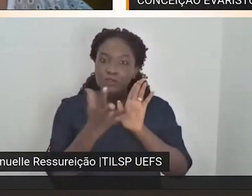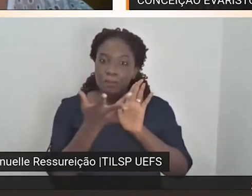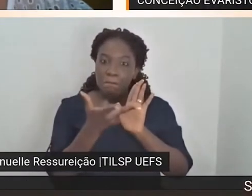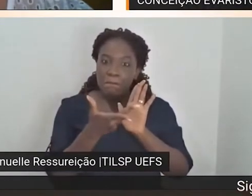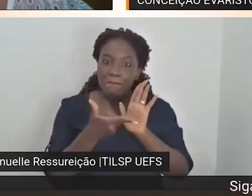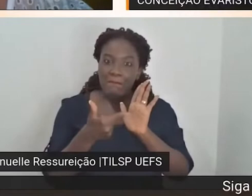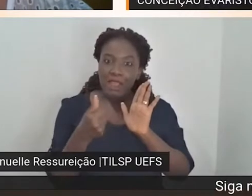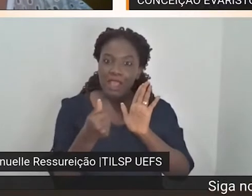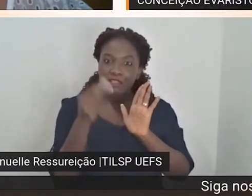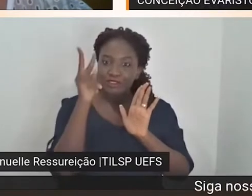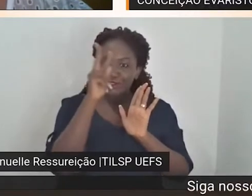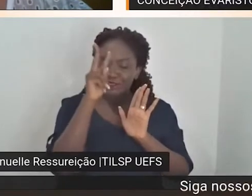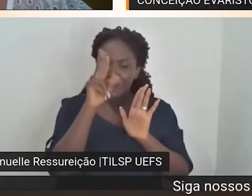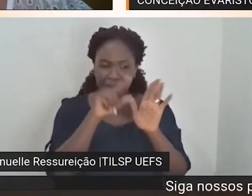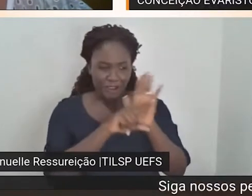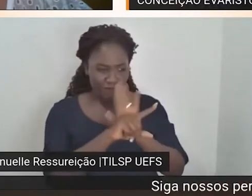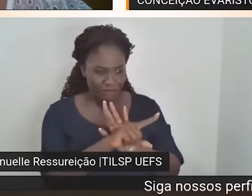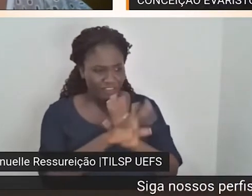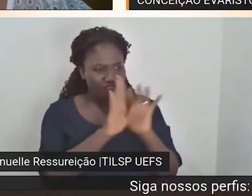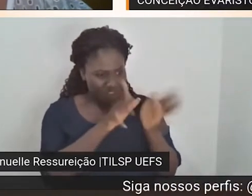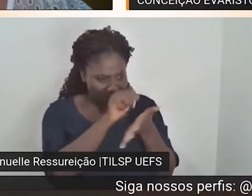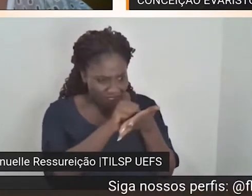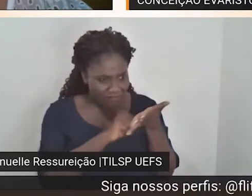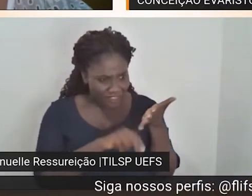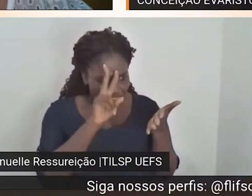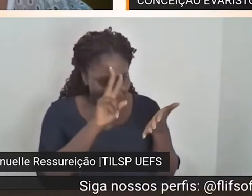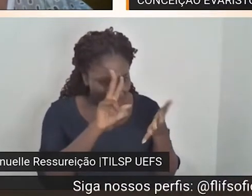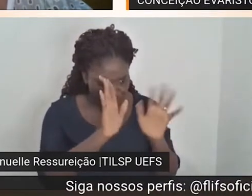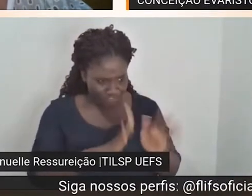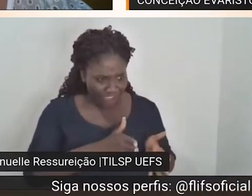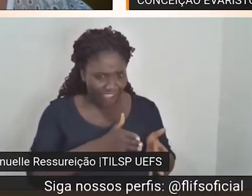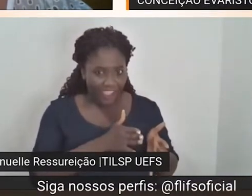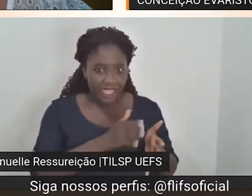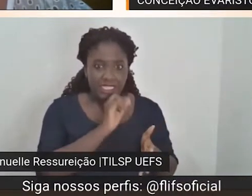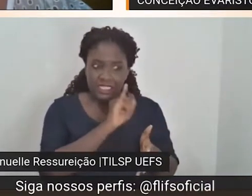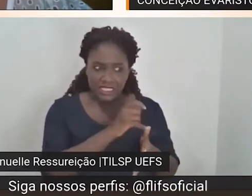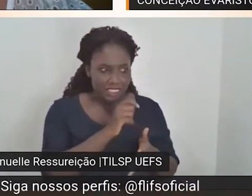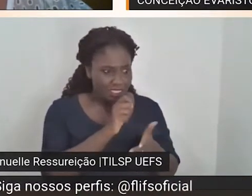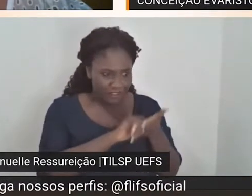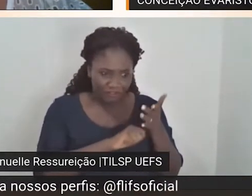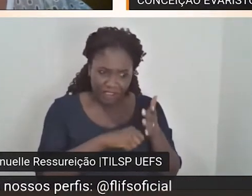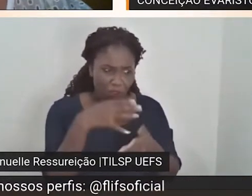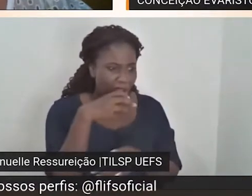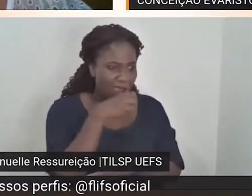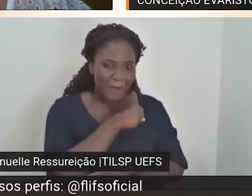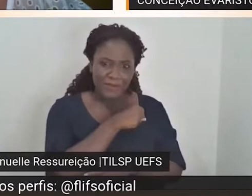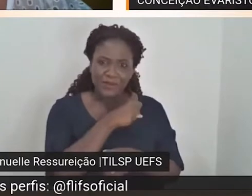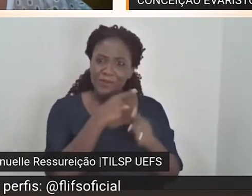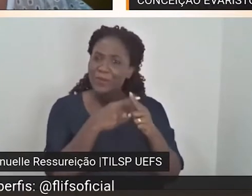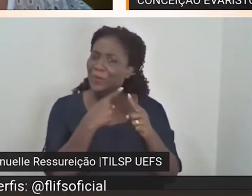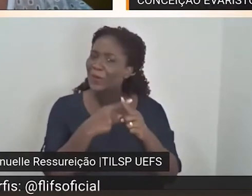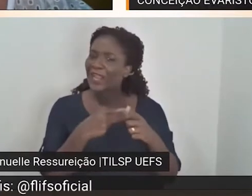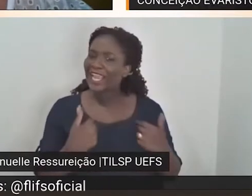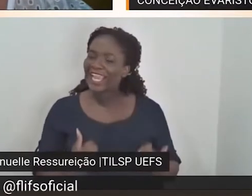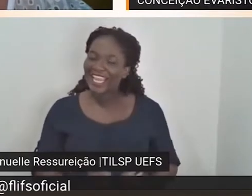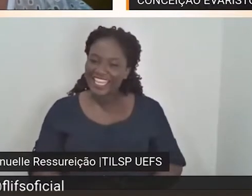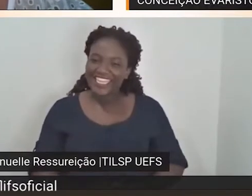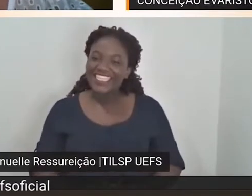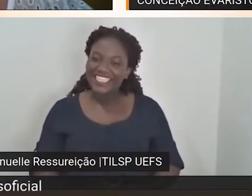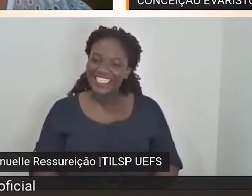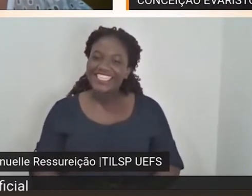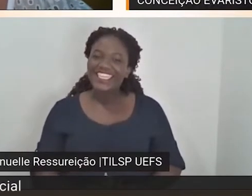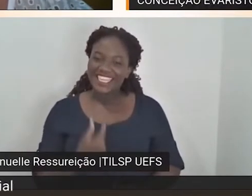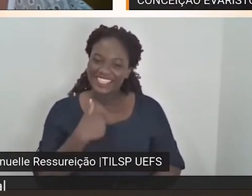história? Às vezes eu pergunto, você já escreveu essa história? Se não escreveu, escreve logo, porque senão eu vou